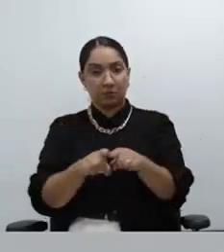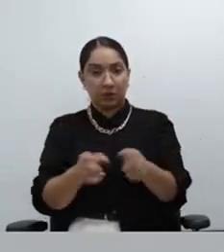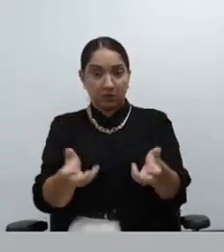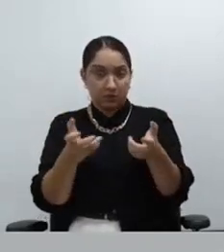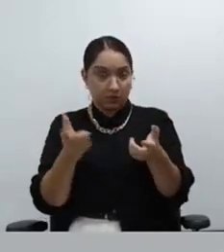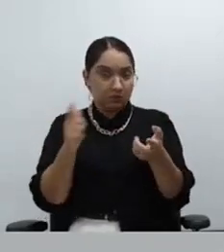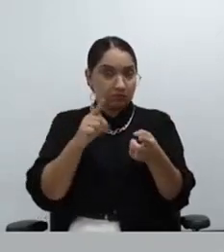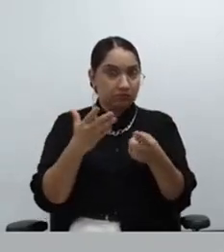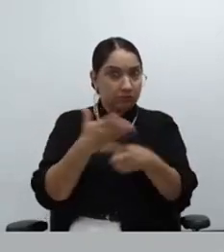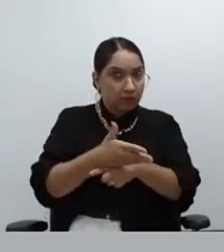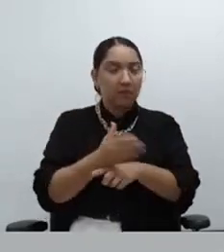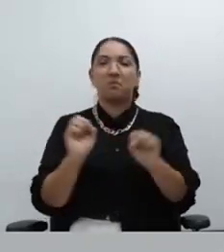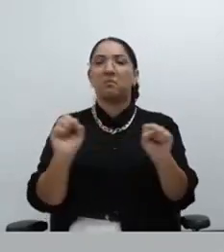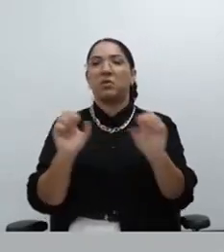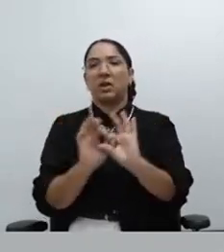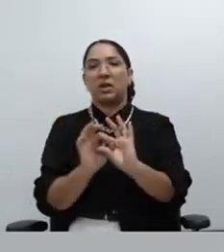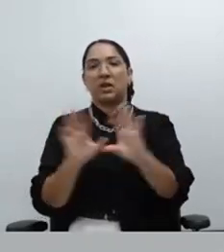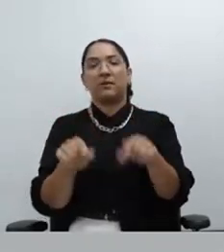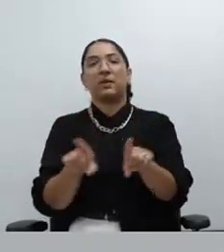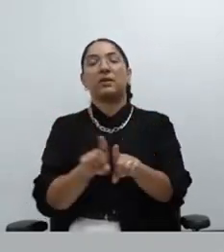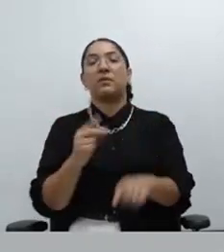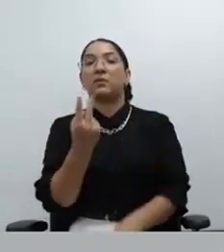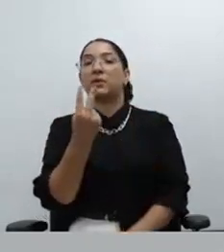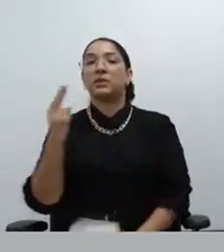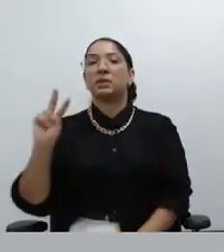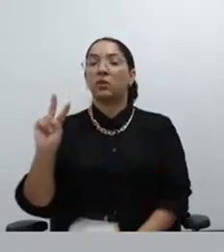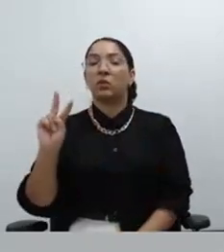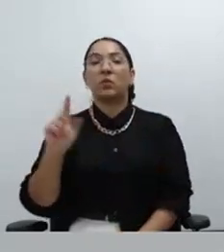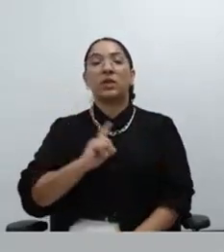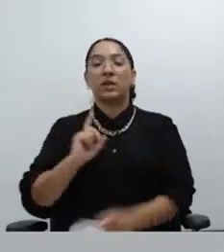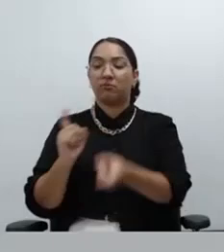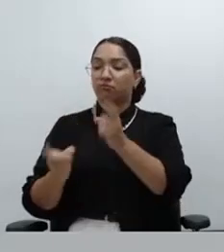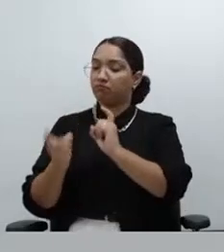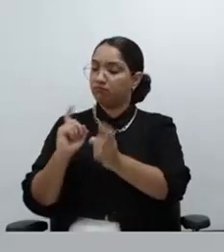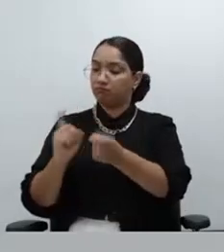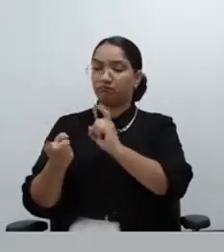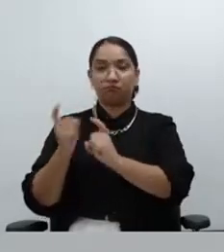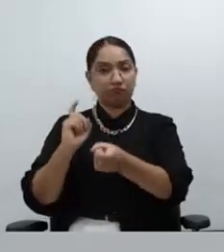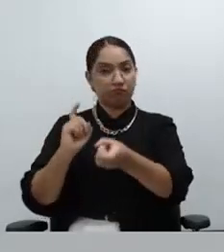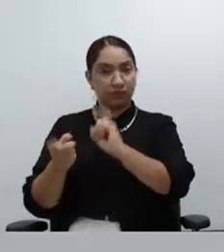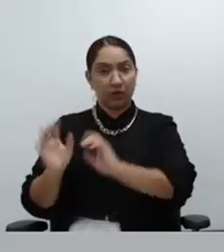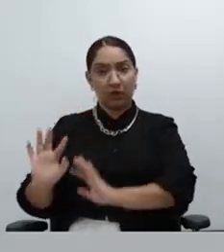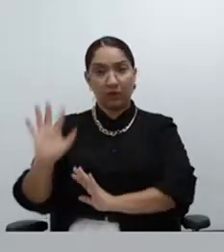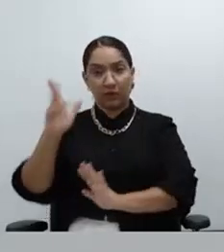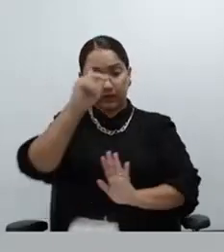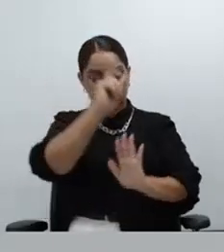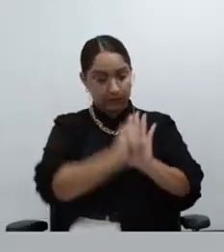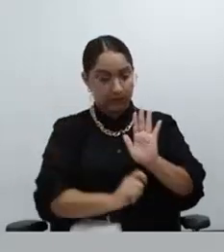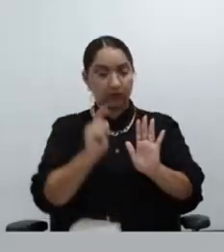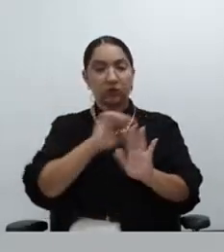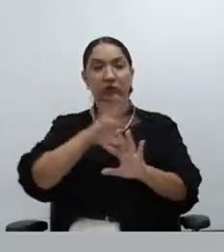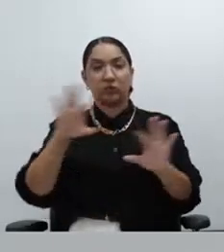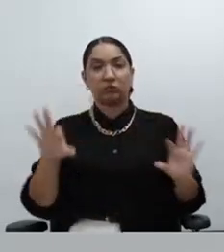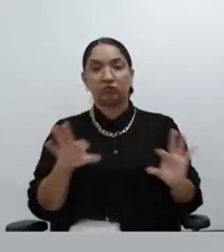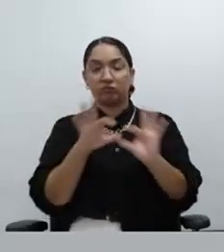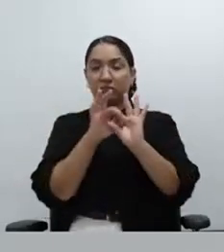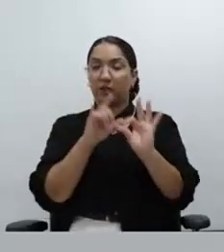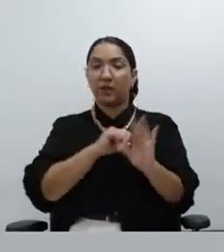da carreira. Uma segunda reunião que aconteceu foi a assinatura, nesse mesmo dia, com a Secretaria da Mulher,